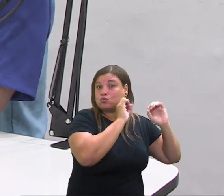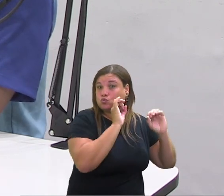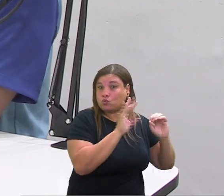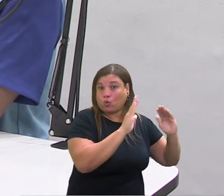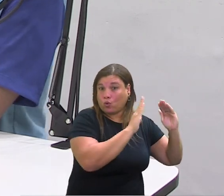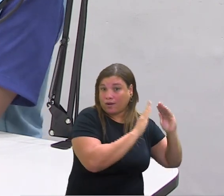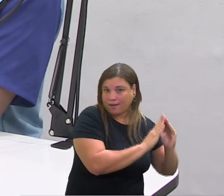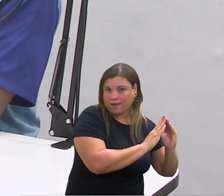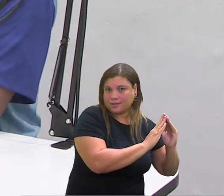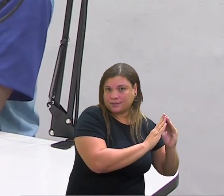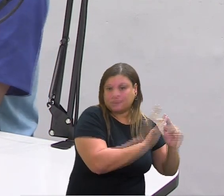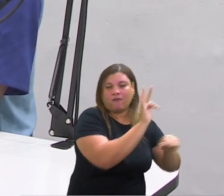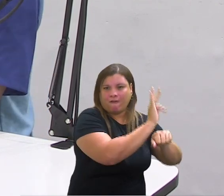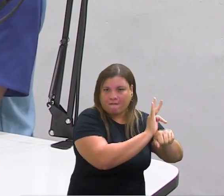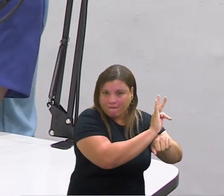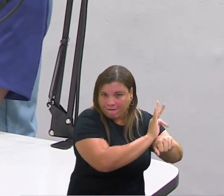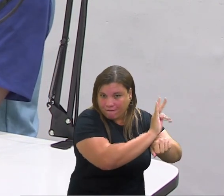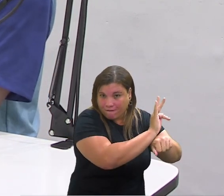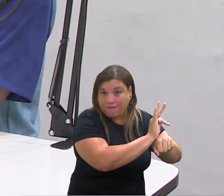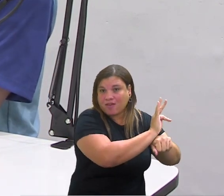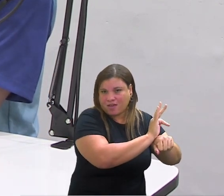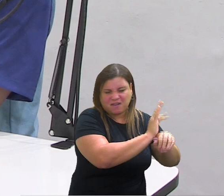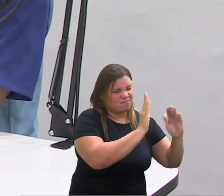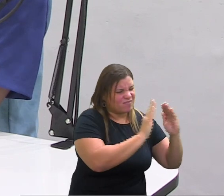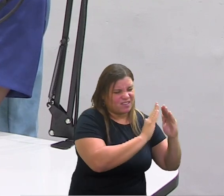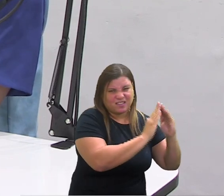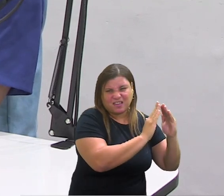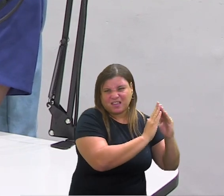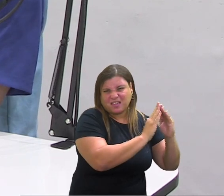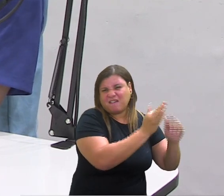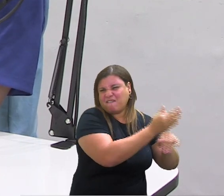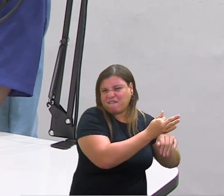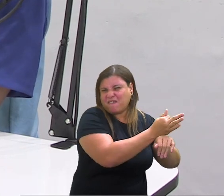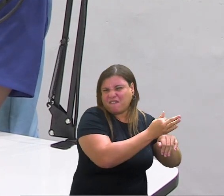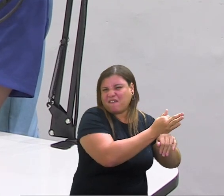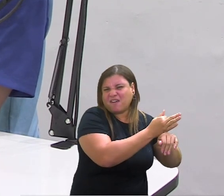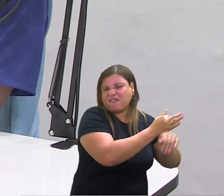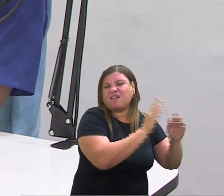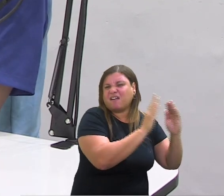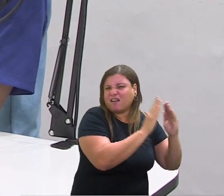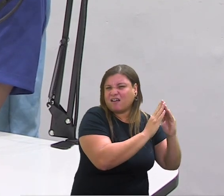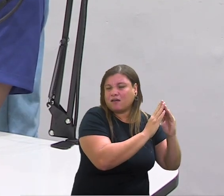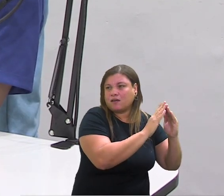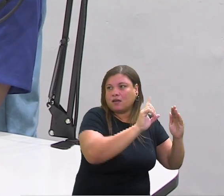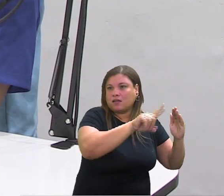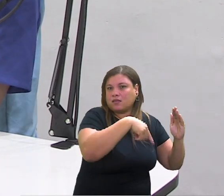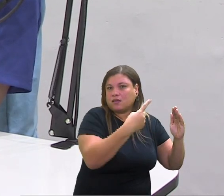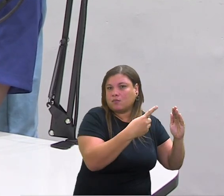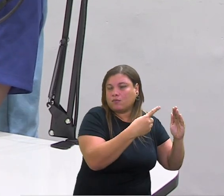tranquila. As férias é pra gente A voltar férias tranquilo, é né, pra- Sam? Sim, para descansar. Brincar, porque criança gosta de brincar.